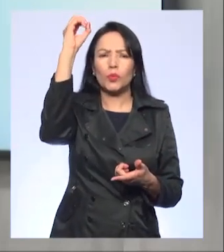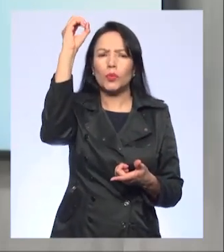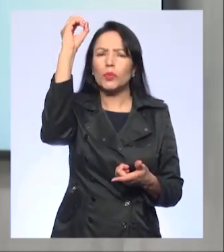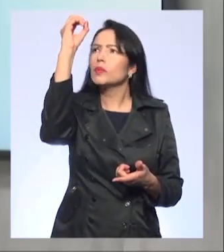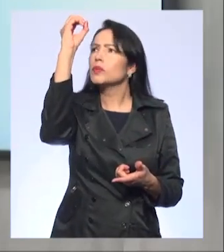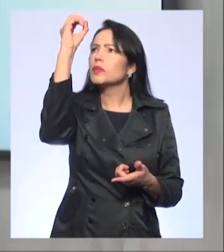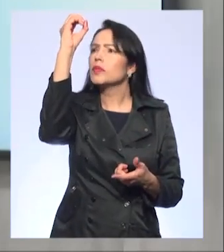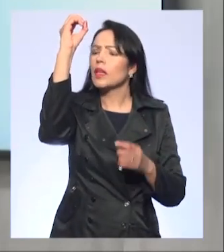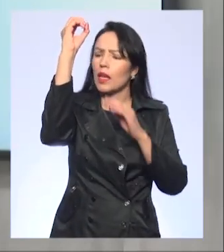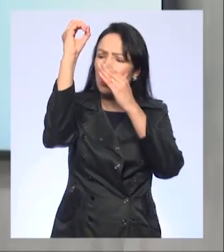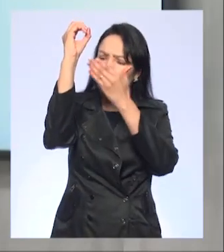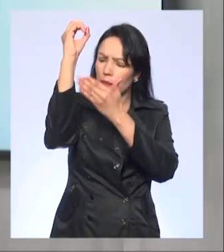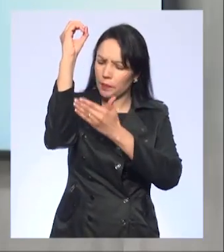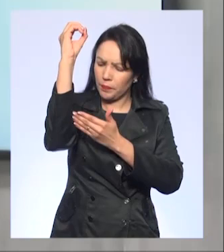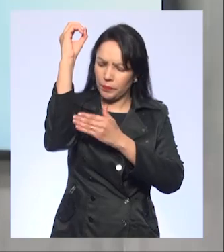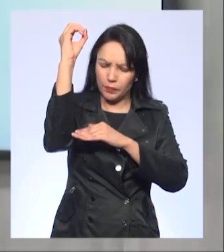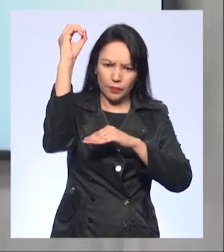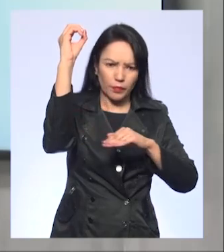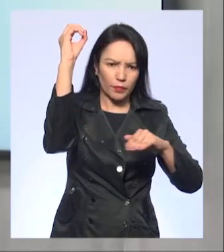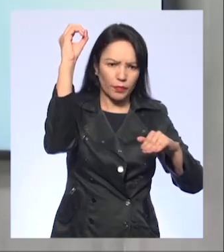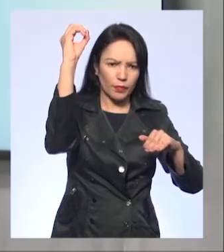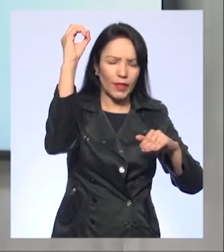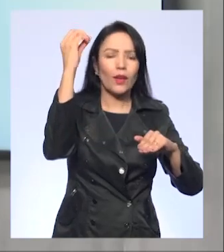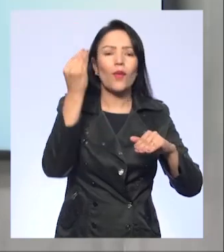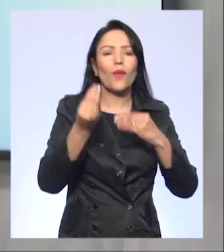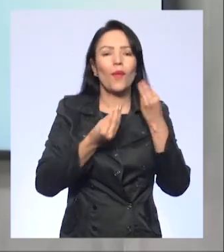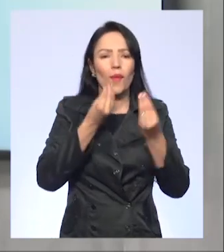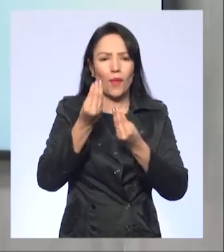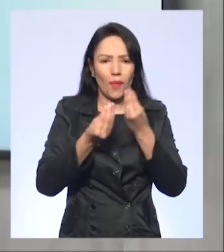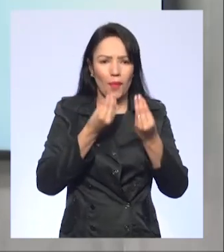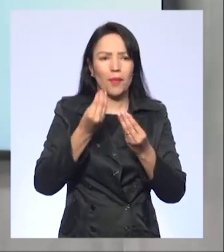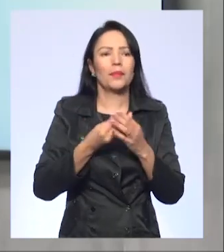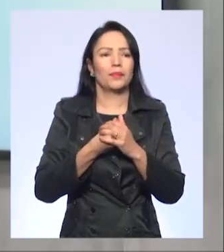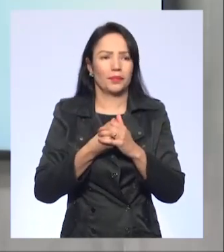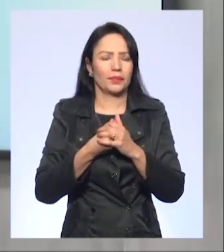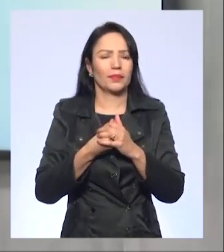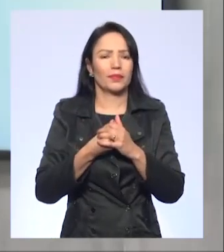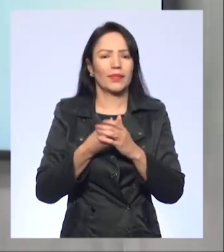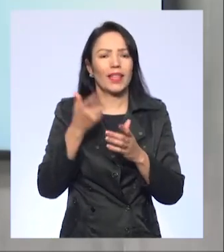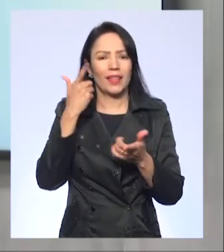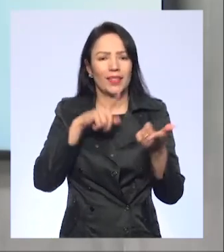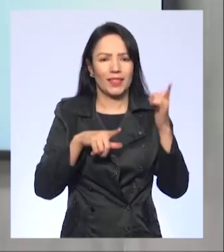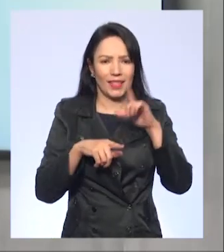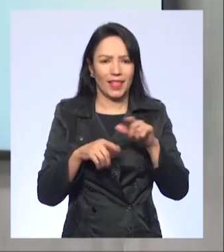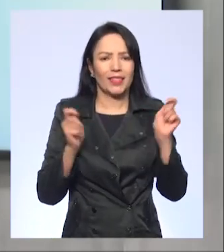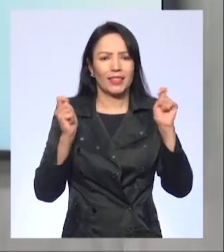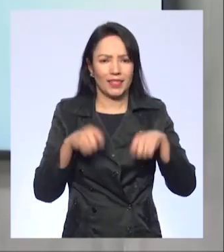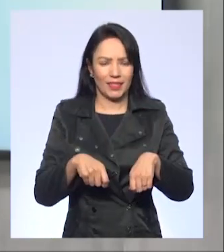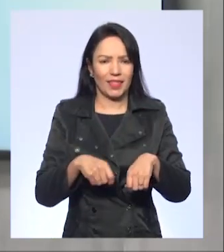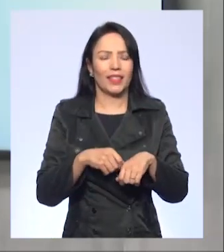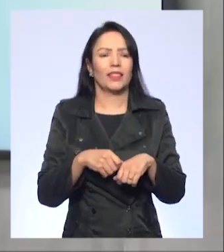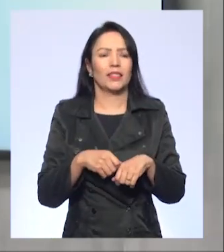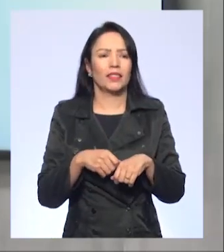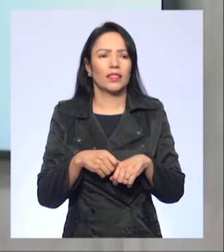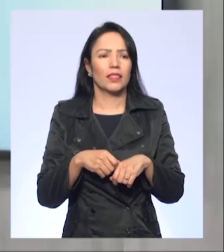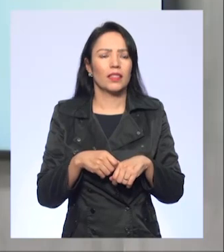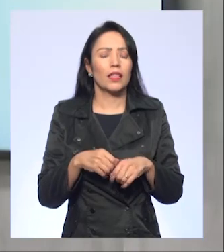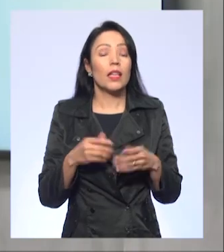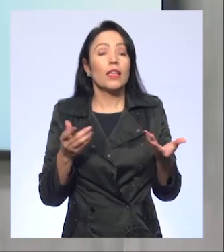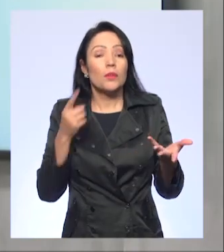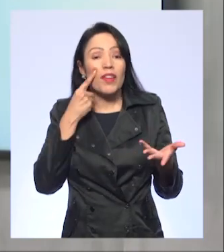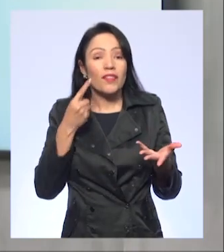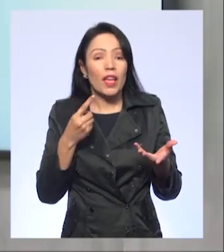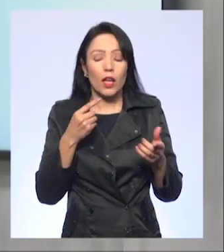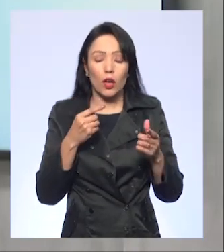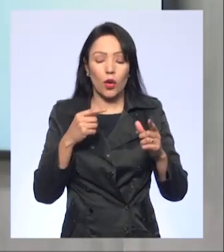sombra, mas uma certa posição, horário do dia, o sol fazia uma sombra da pirâmide, né? A sombra que a pirâmide projetava